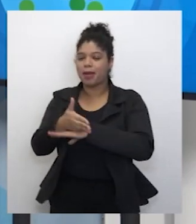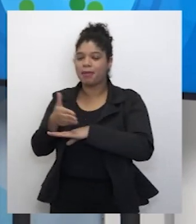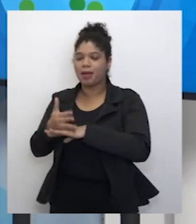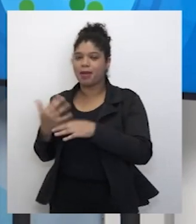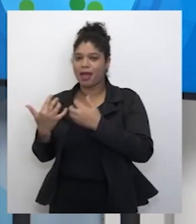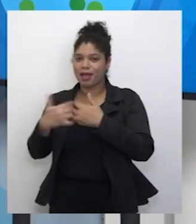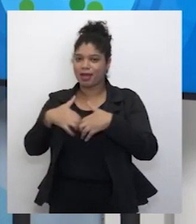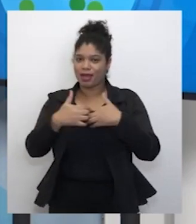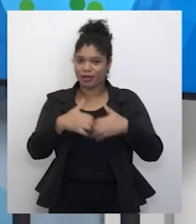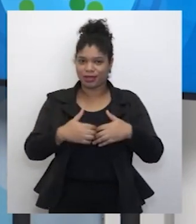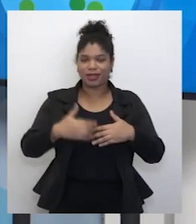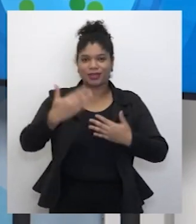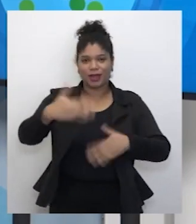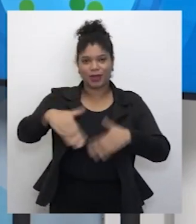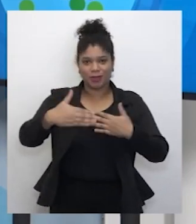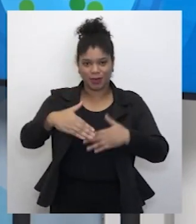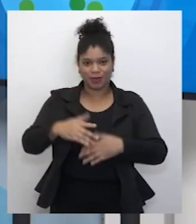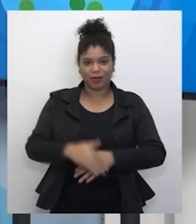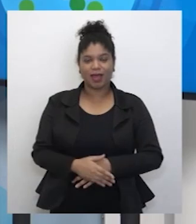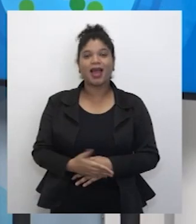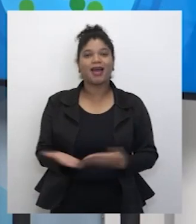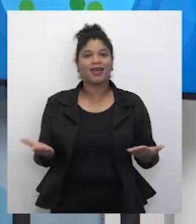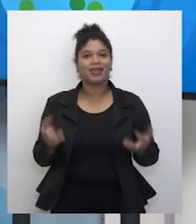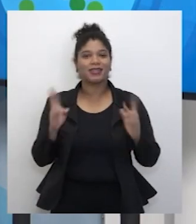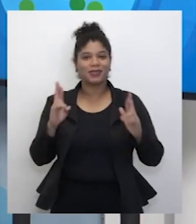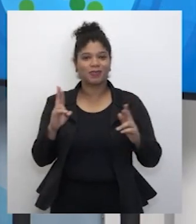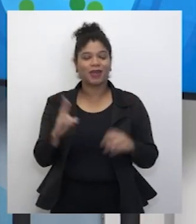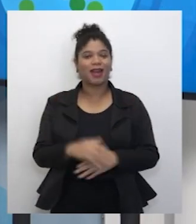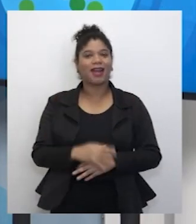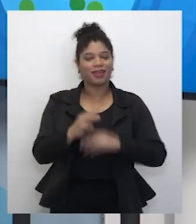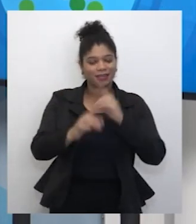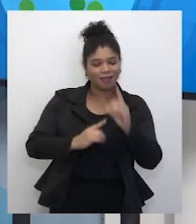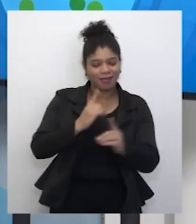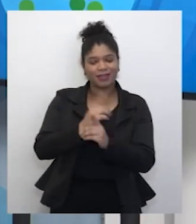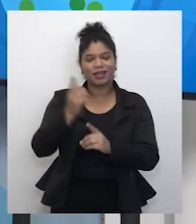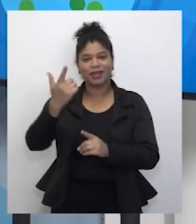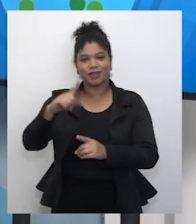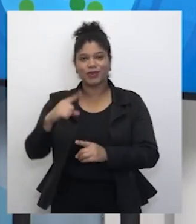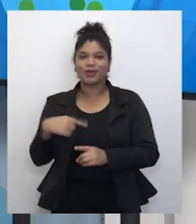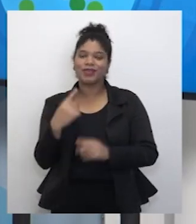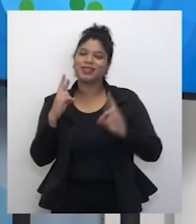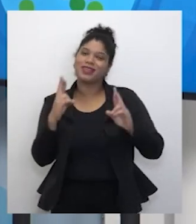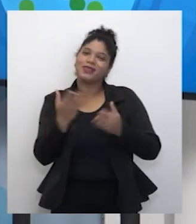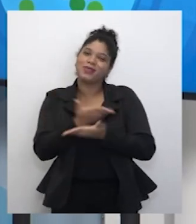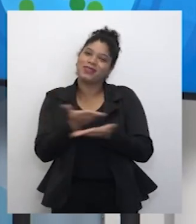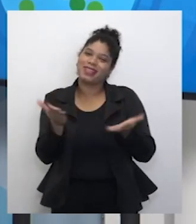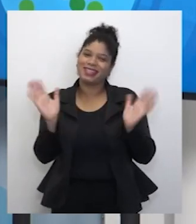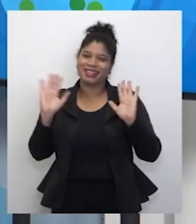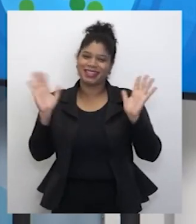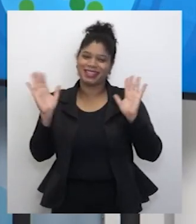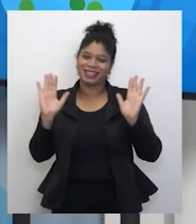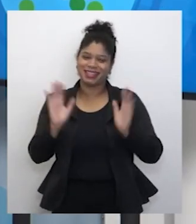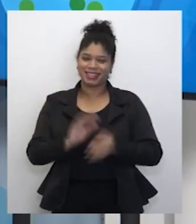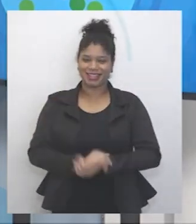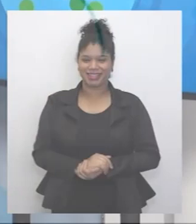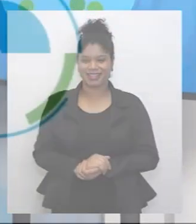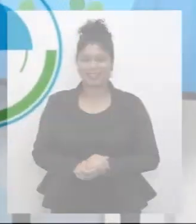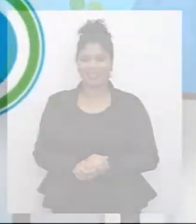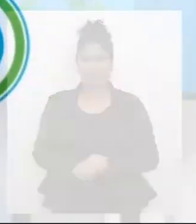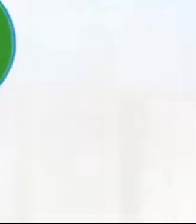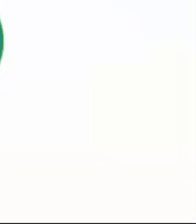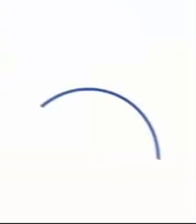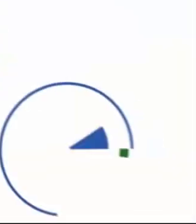engajarem em simulados. Vamos aguardar agora os próximos encontros e a gente torce por você. Valeu, até a próxima!